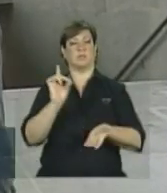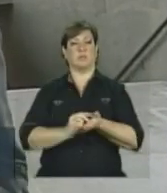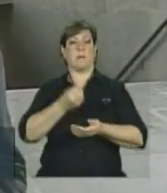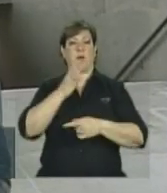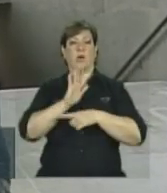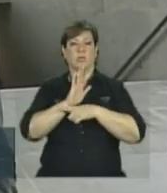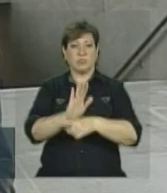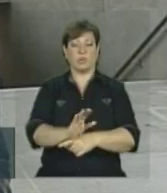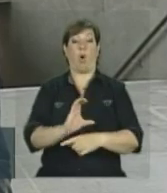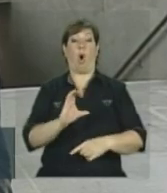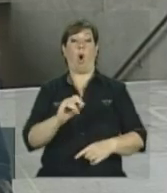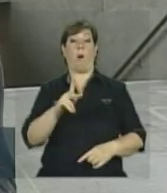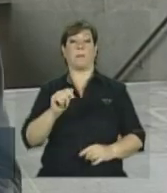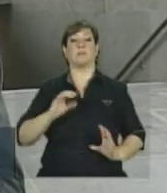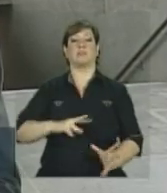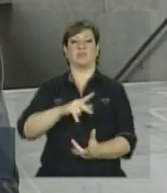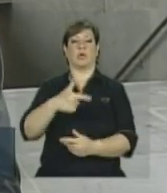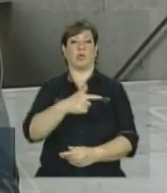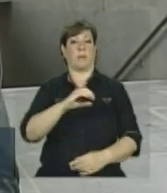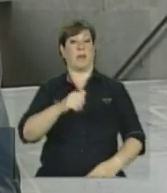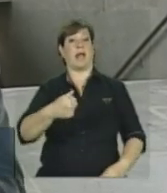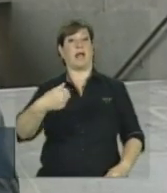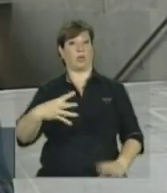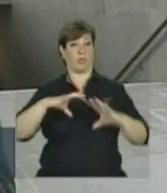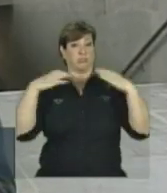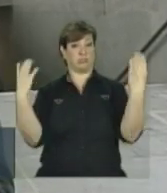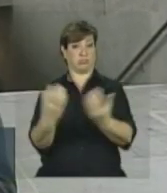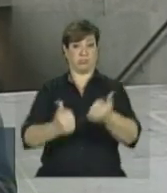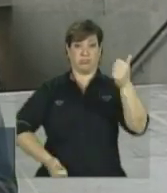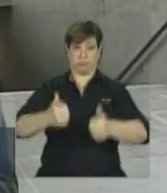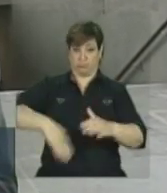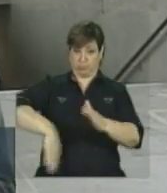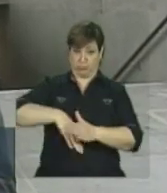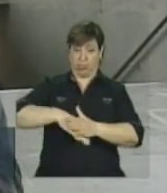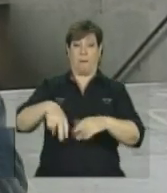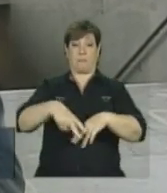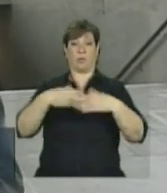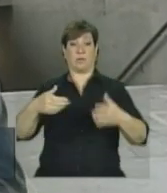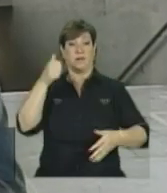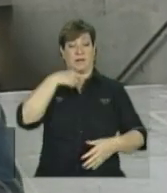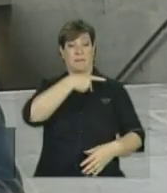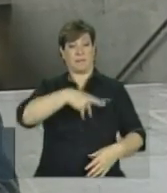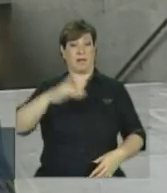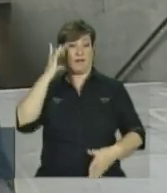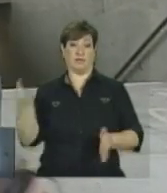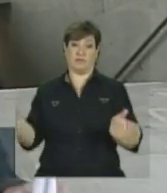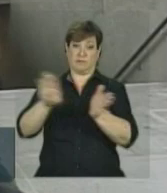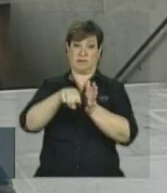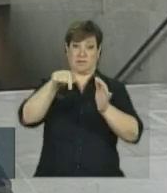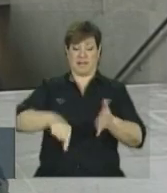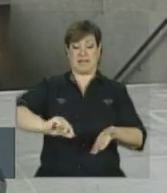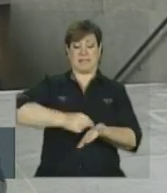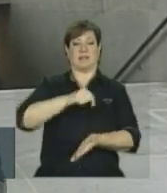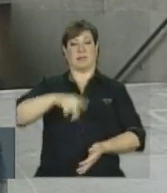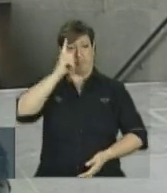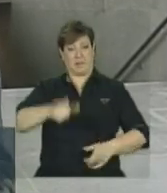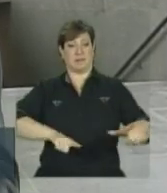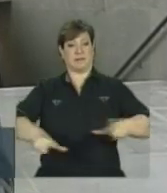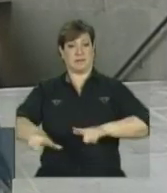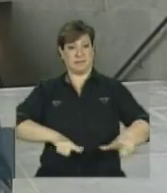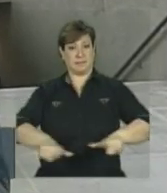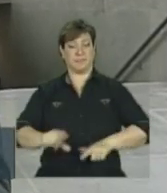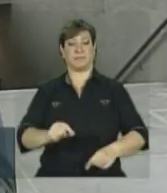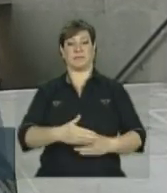eficaz para a Copa do Mundo de 2014. É por isso que a presidenta Dilma Rousseff está vindo aqui para assinar essa ordem de